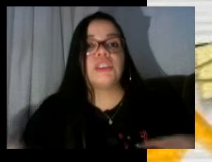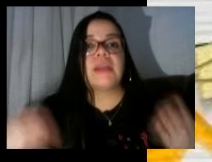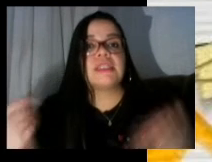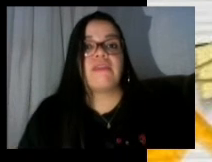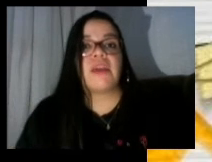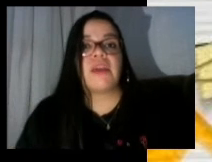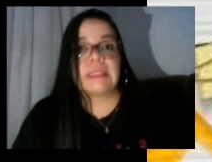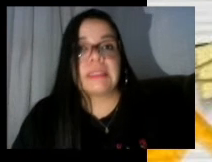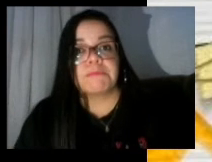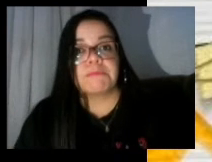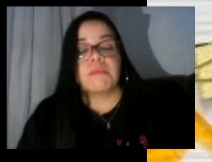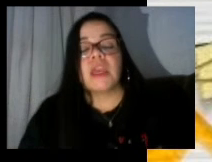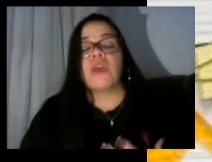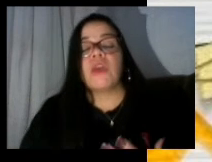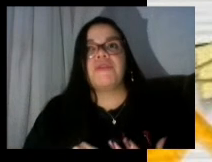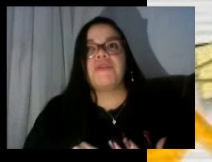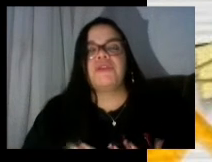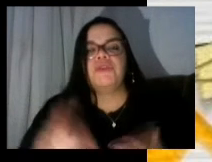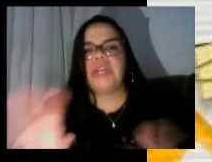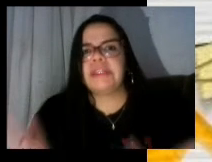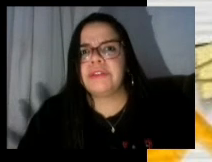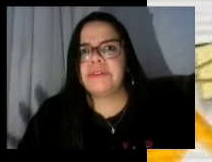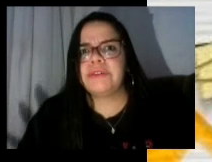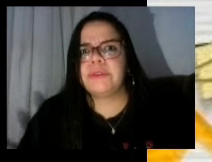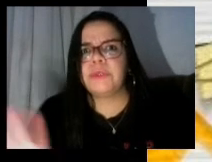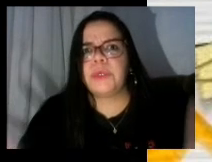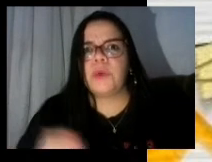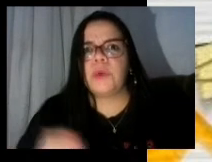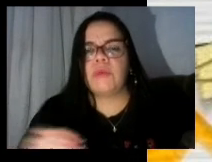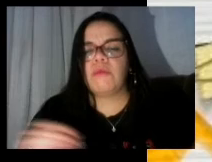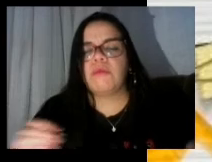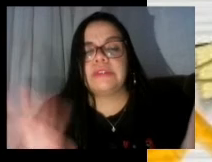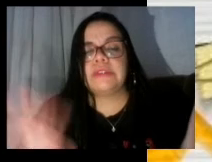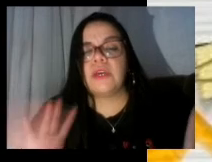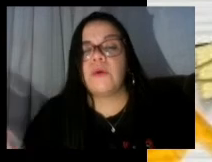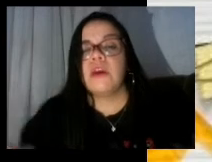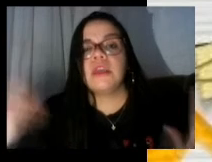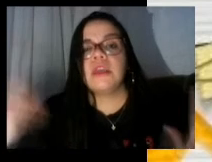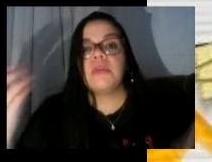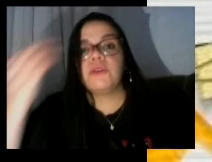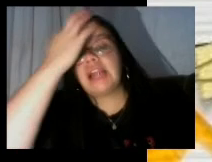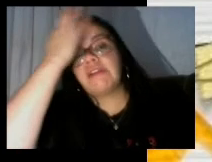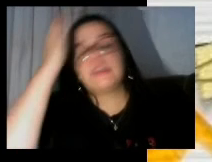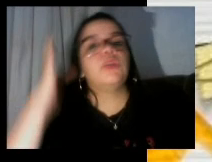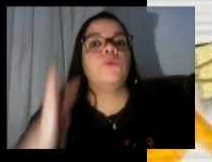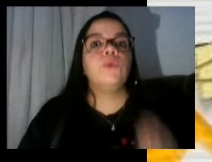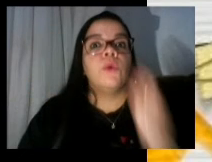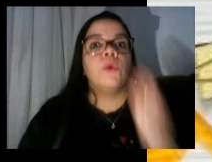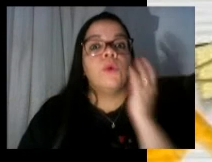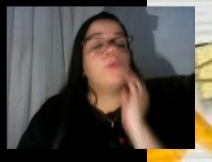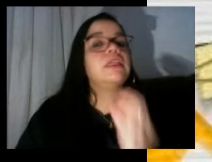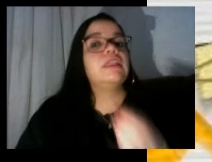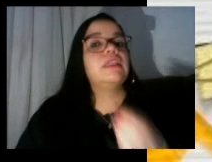castigo mais severo ainda. Eu uma vez fui até em um museu e que mostrava que um